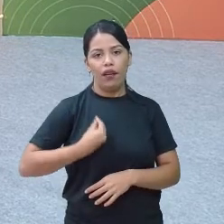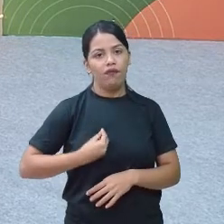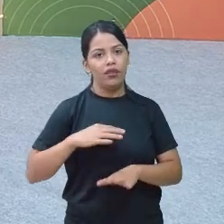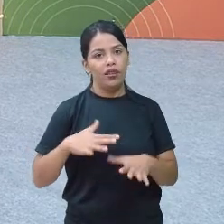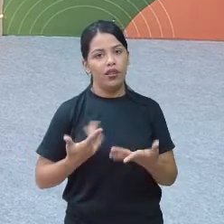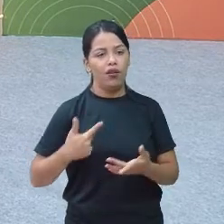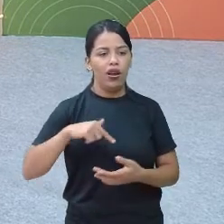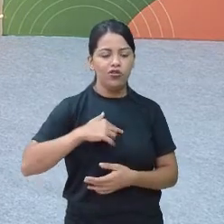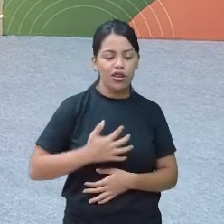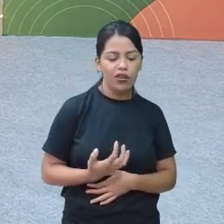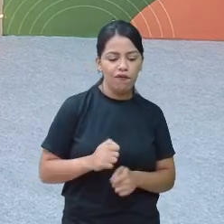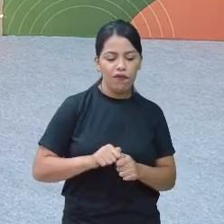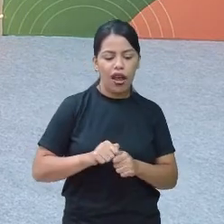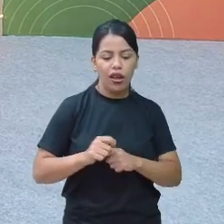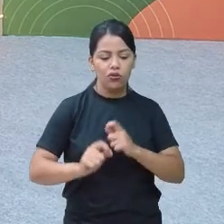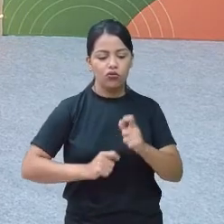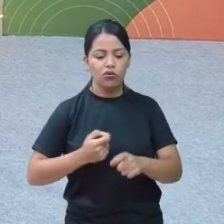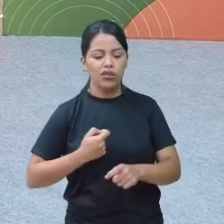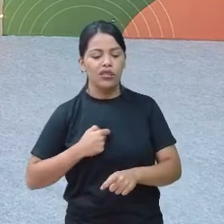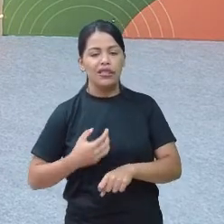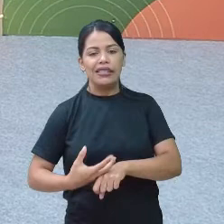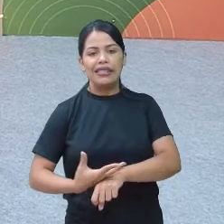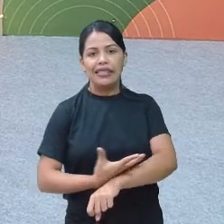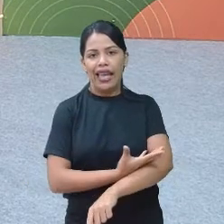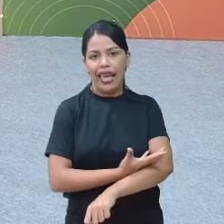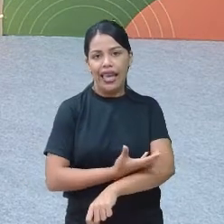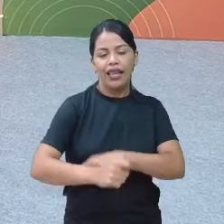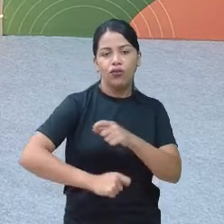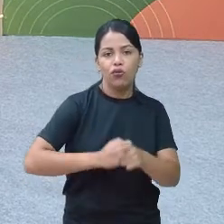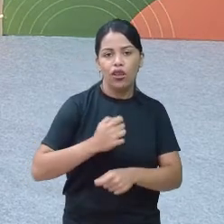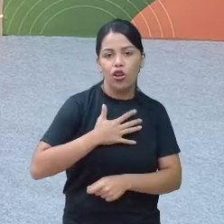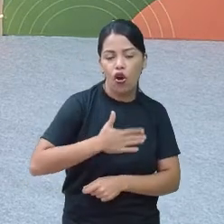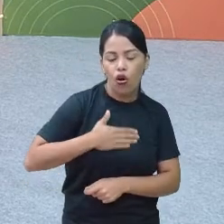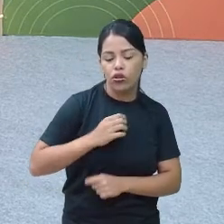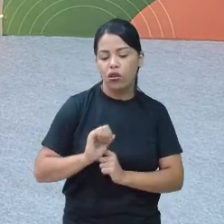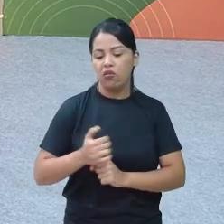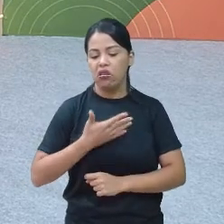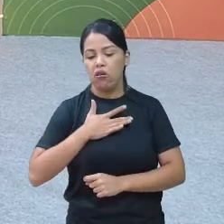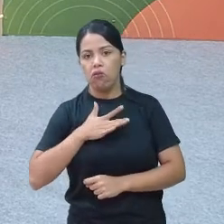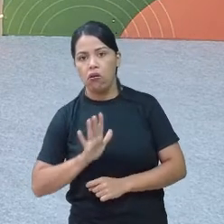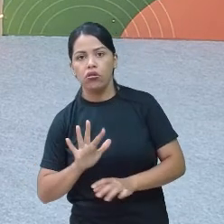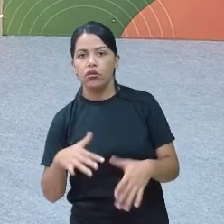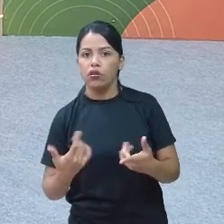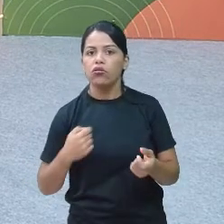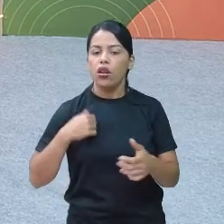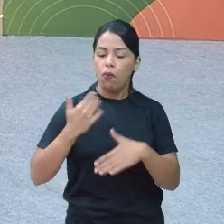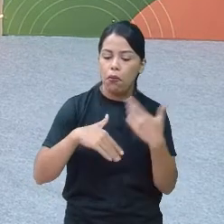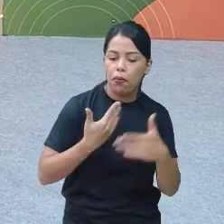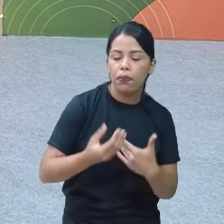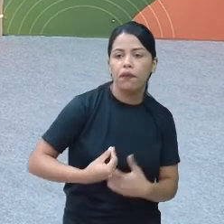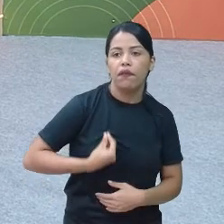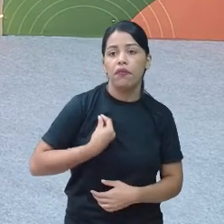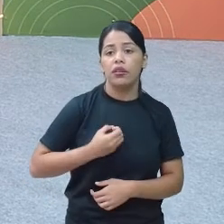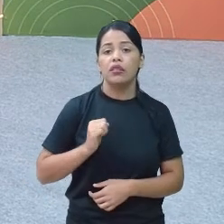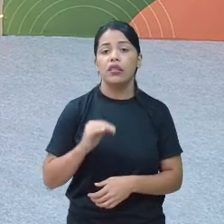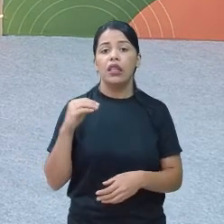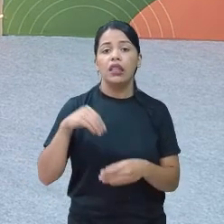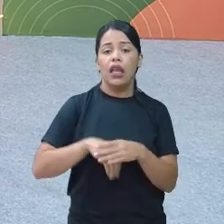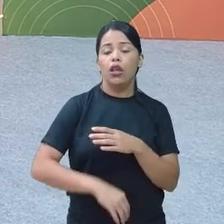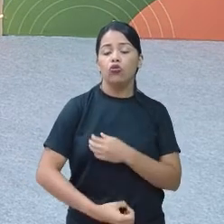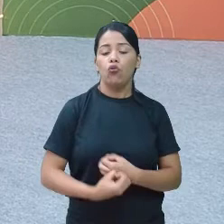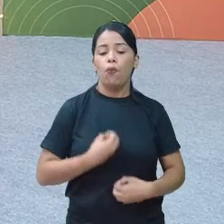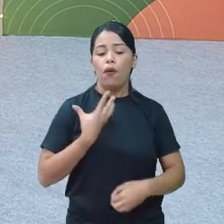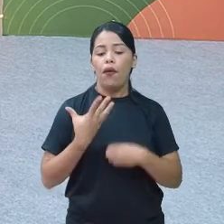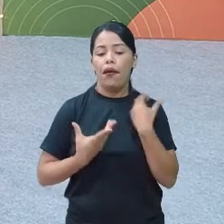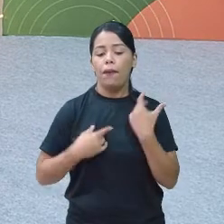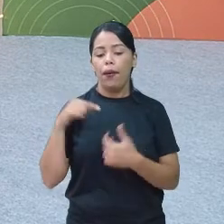racionalidade, pelo que a gente gosta e pelo que a gente não gosta. Então, se no poema de Drummond a gente tem essa marca de dizer que João, que gostava